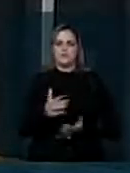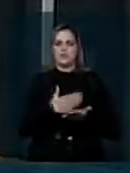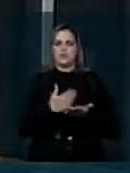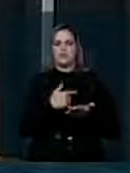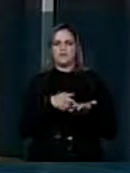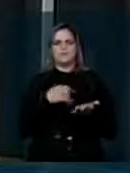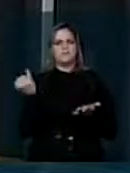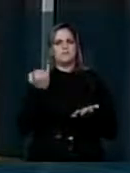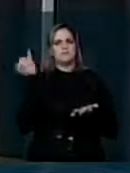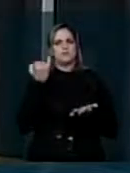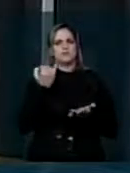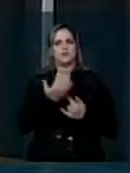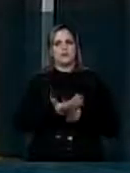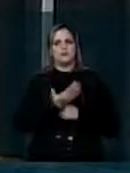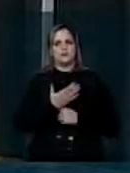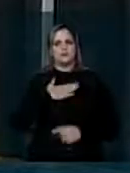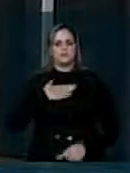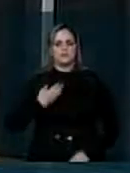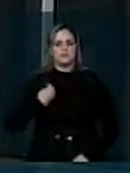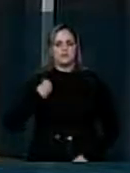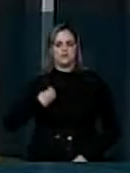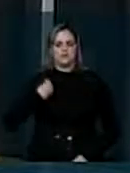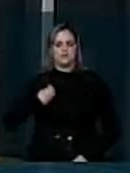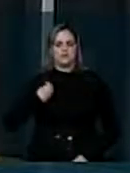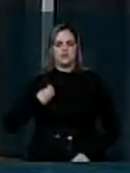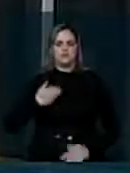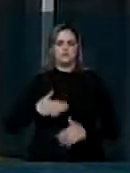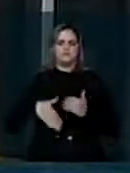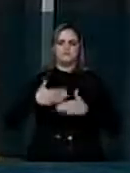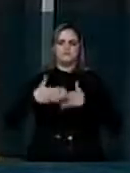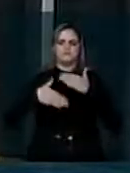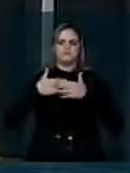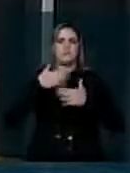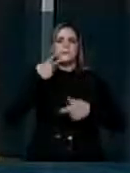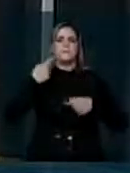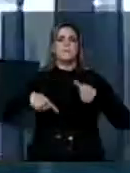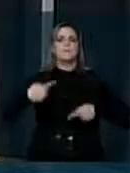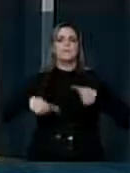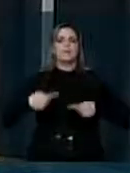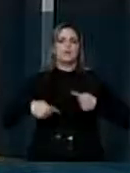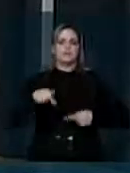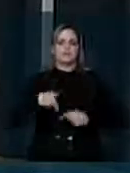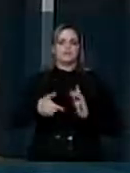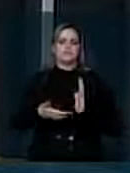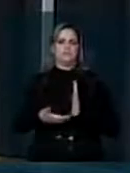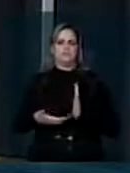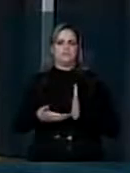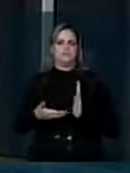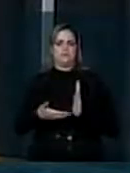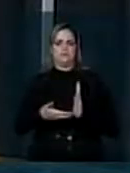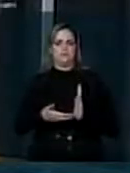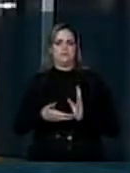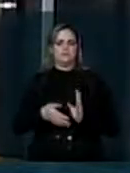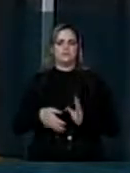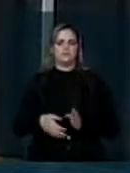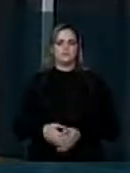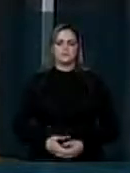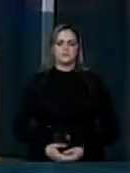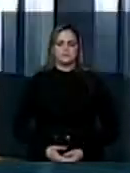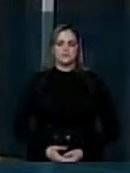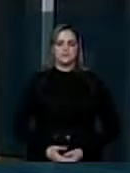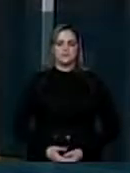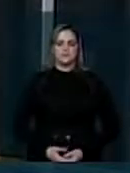leituras tiveram no meu afazer político nesta casa, e aonde a gente possa